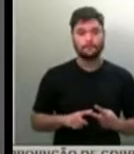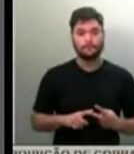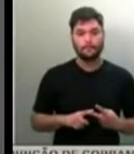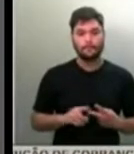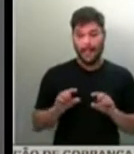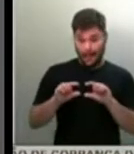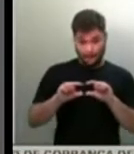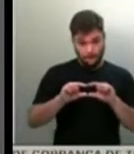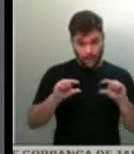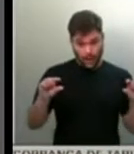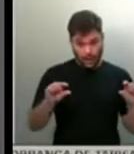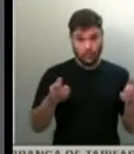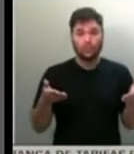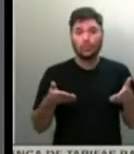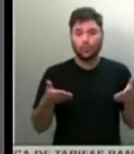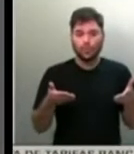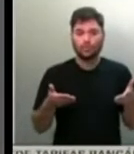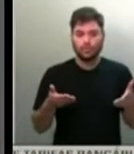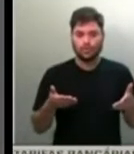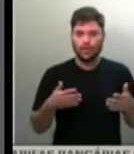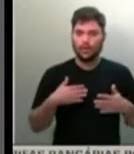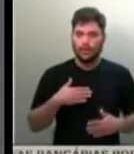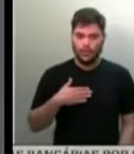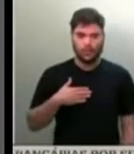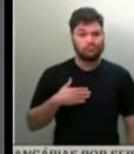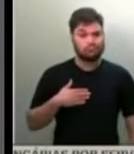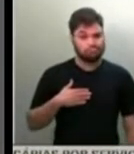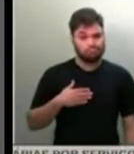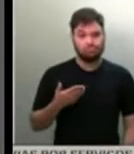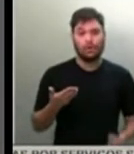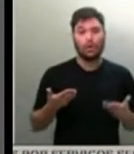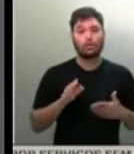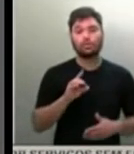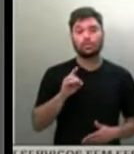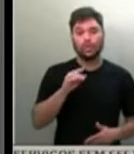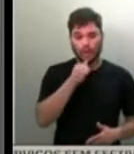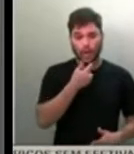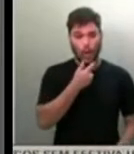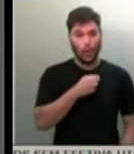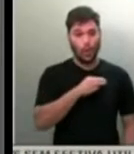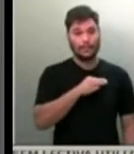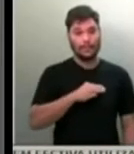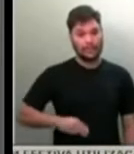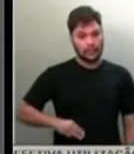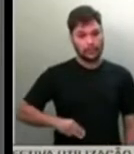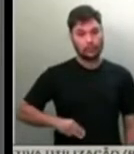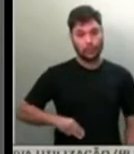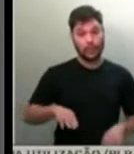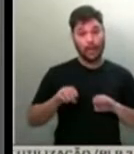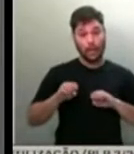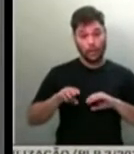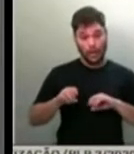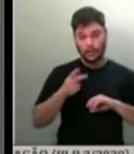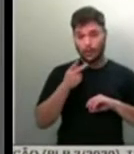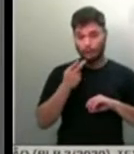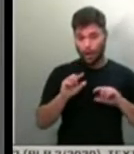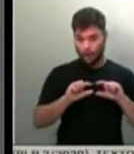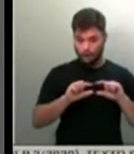Frase hoje, meu Deus do céu, nesse dia triste, do ministro da Educação, declarou ele: